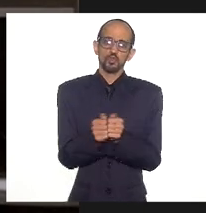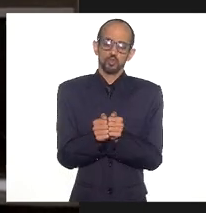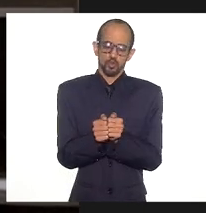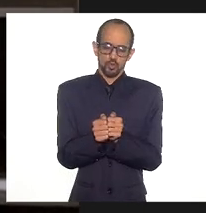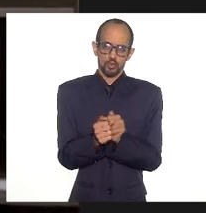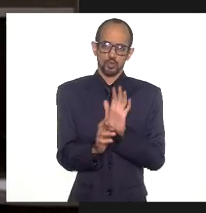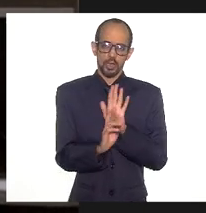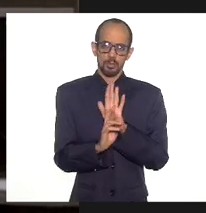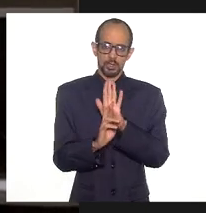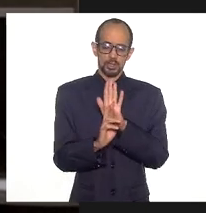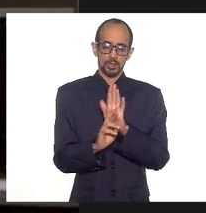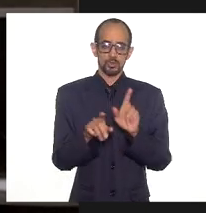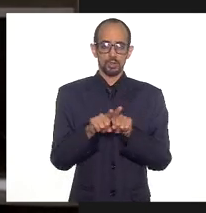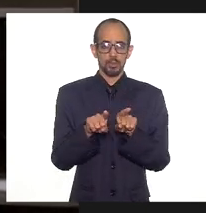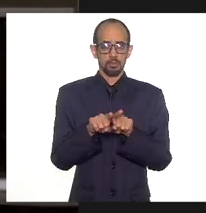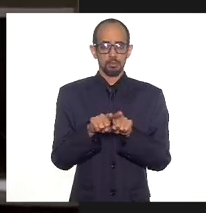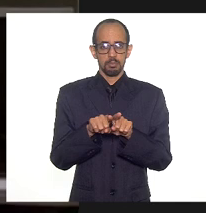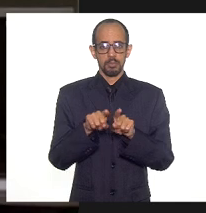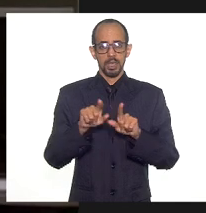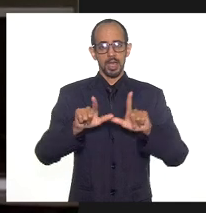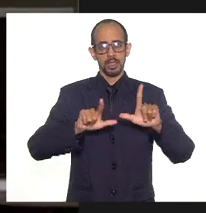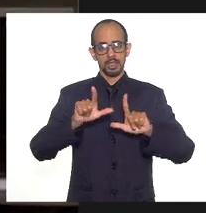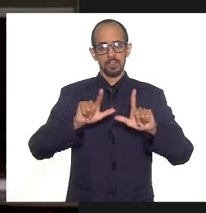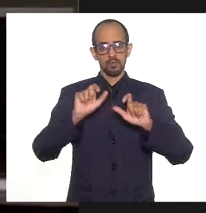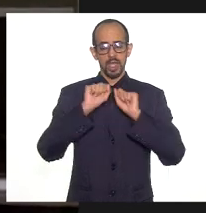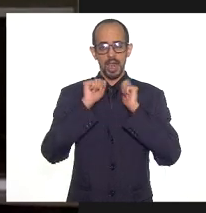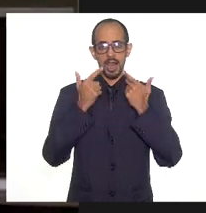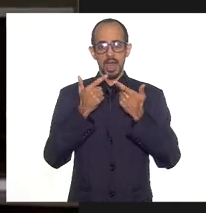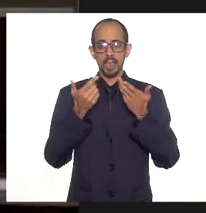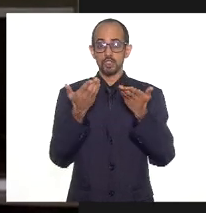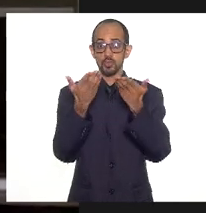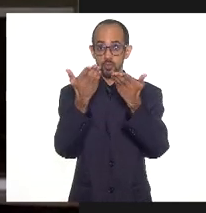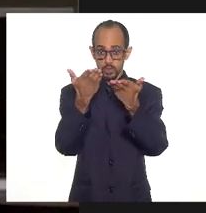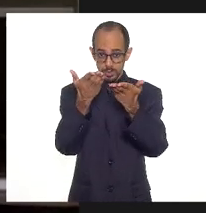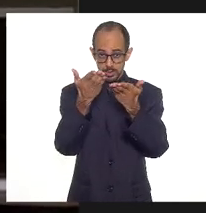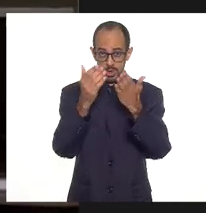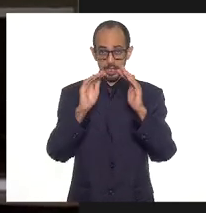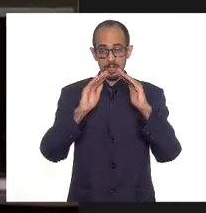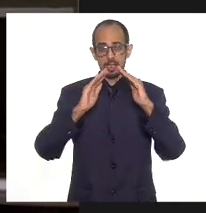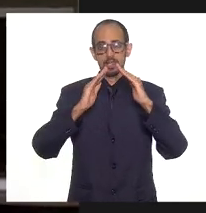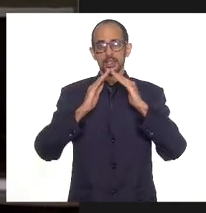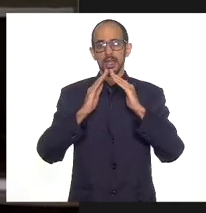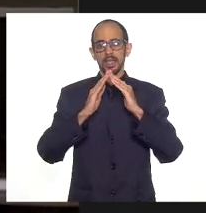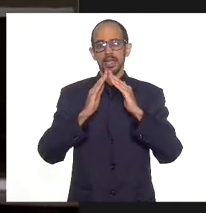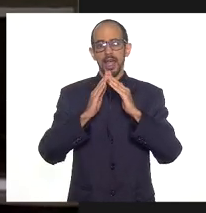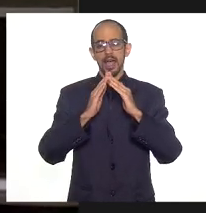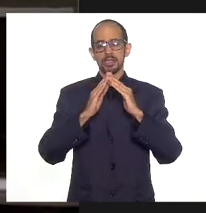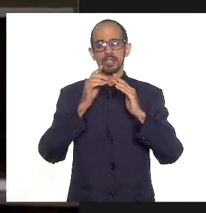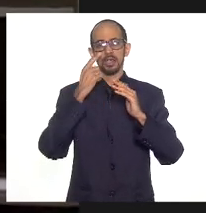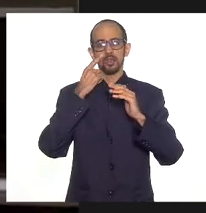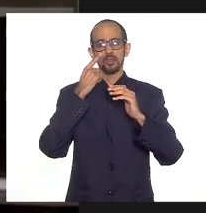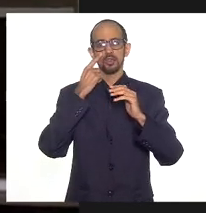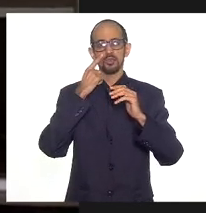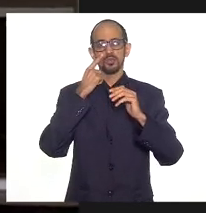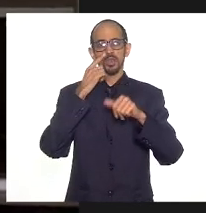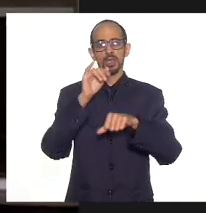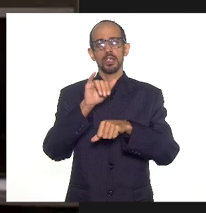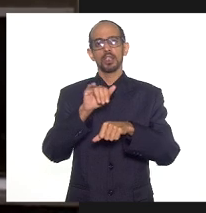reunião, a TV Alerj, aqueles que nos assistem pelo canal também do YouTube.